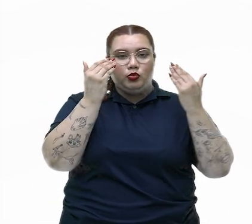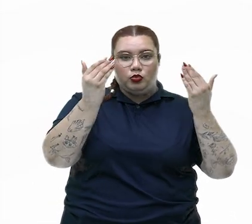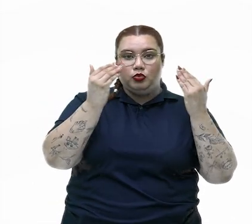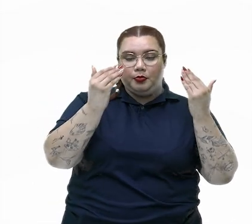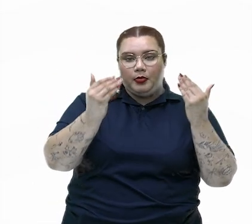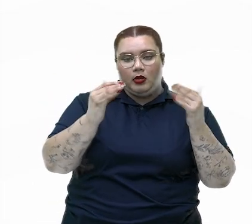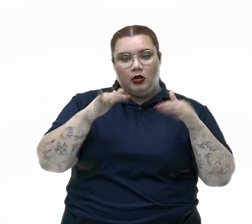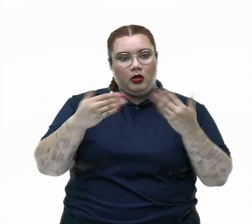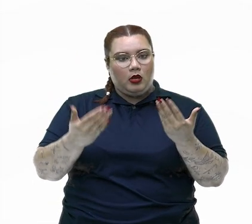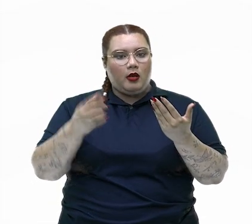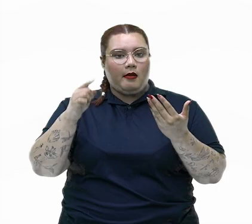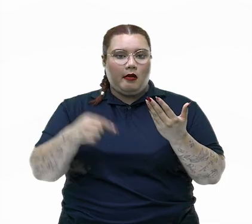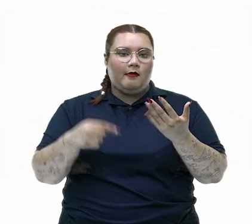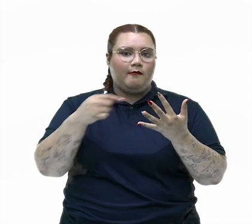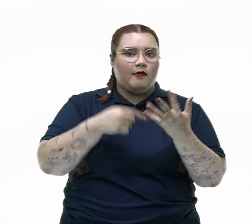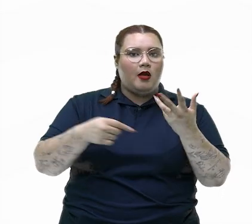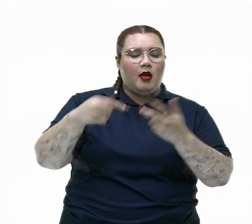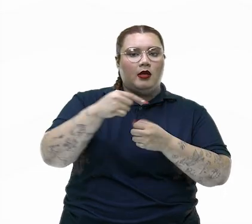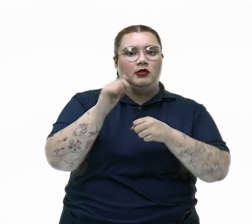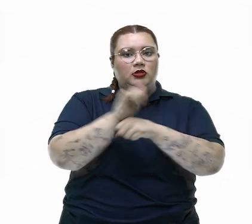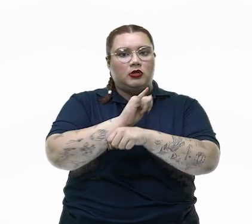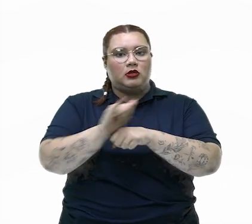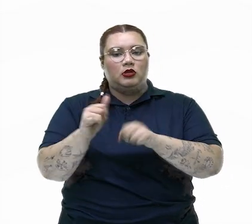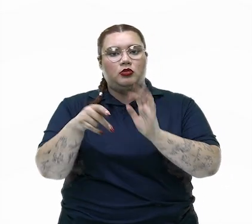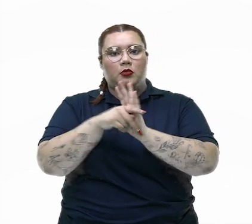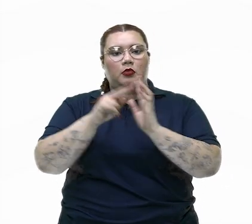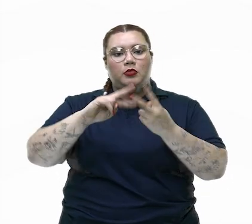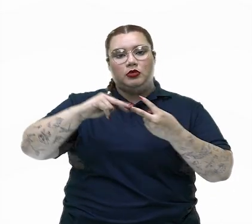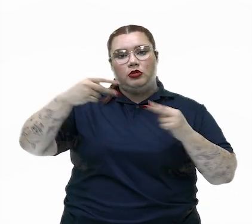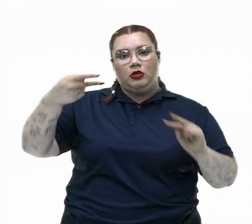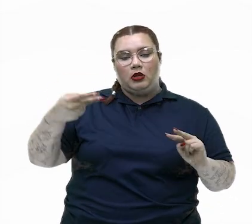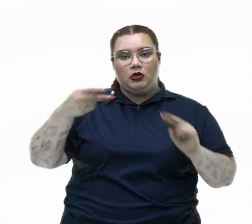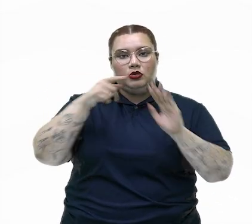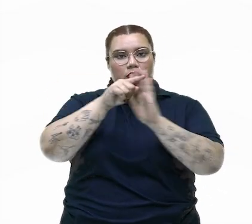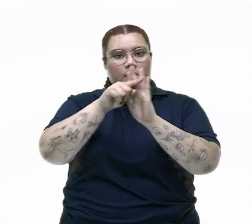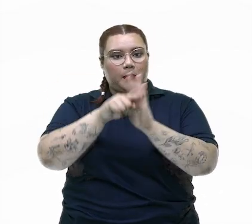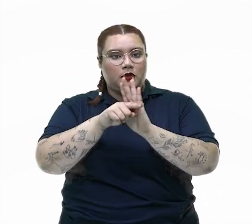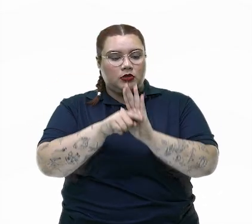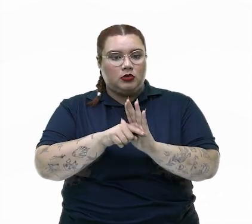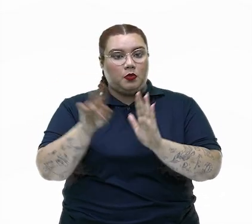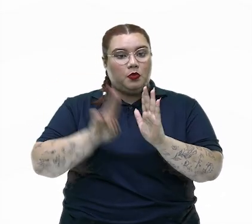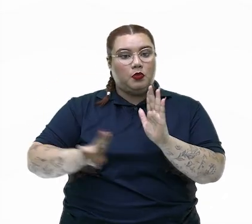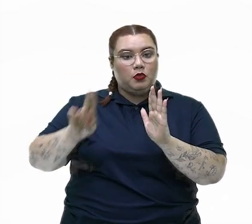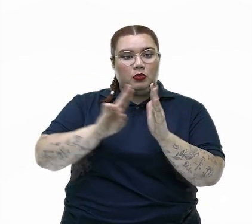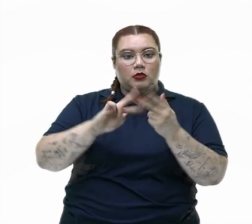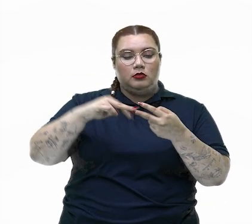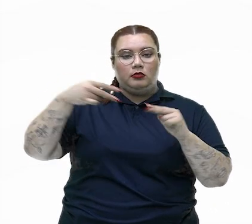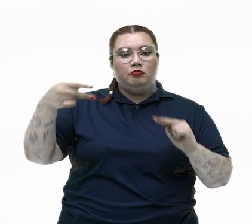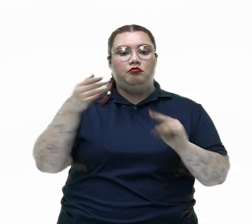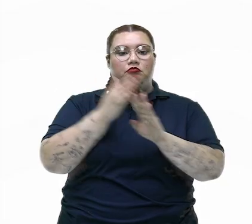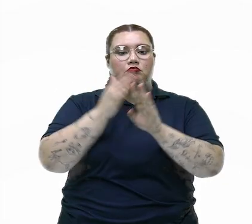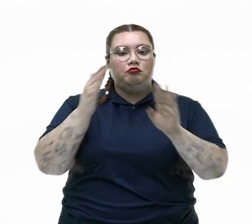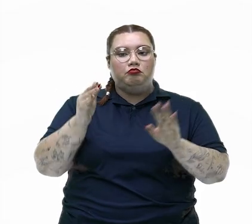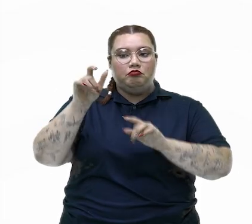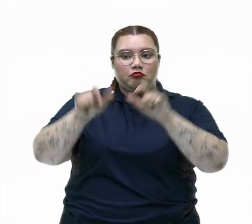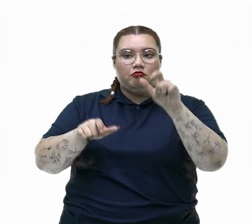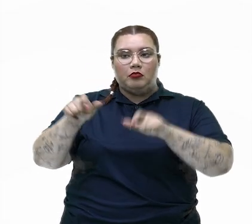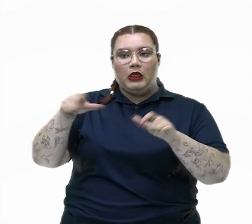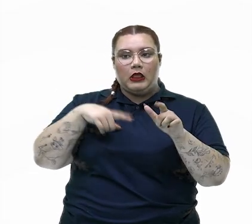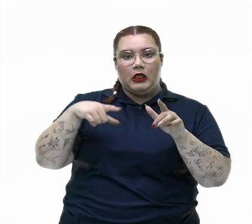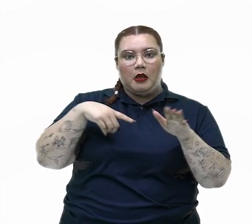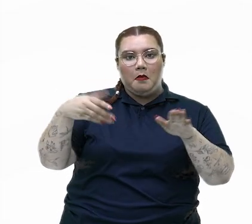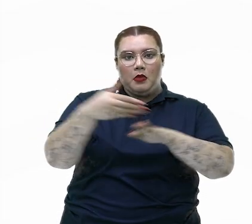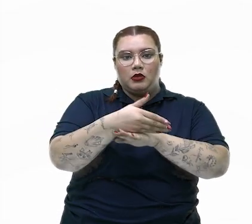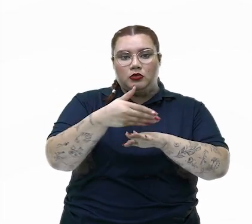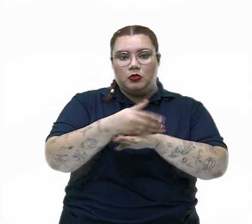só uma das nuances da genética forense, que ela é a utilização do DNA para identificar indivíduos envolvidos